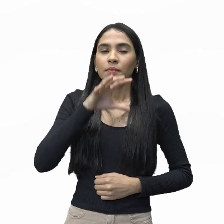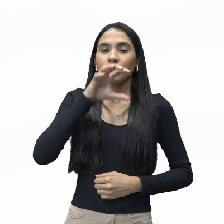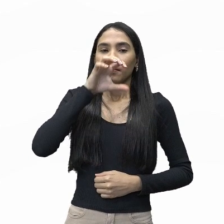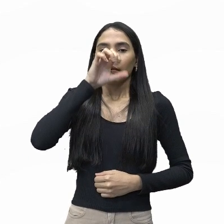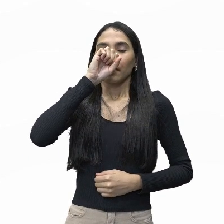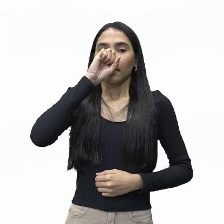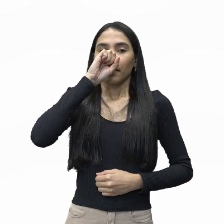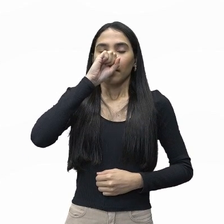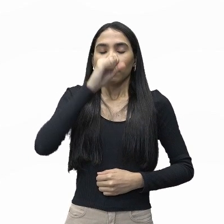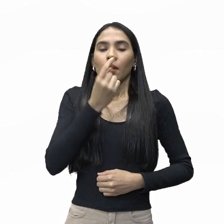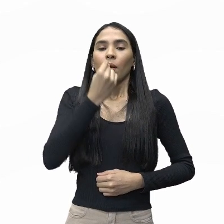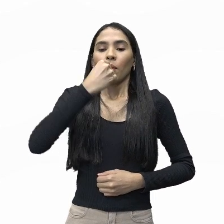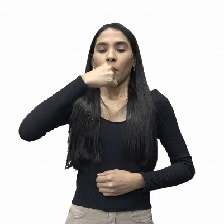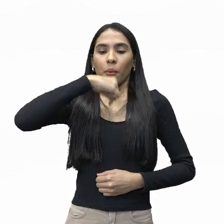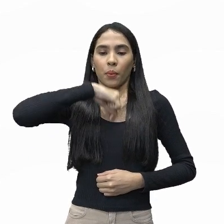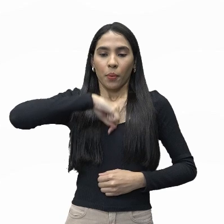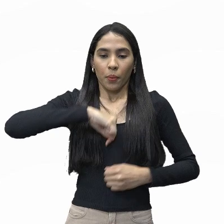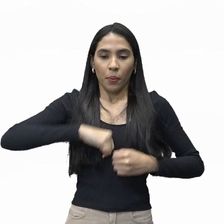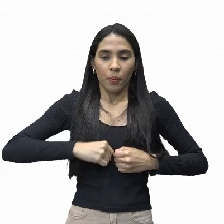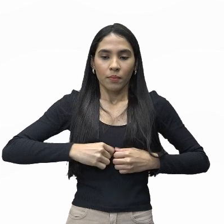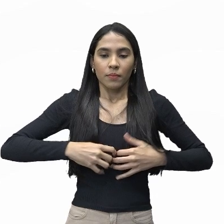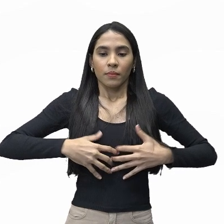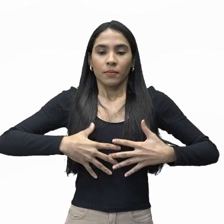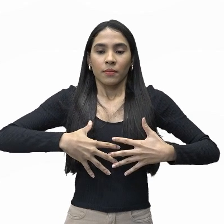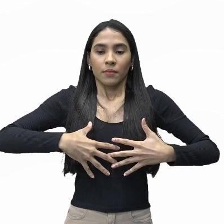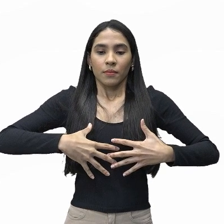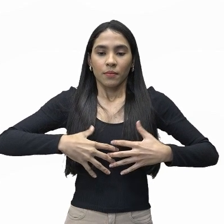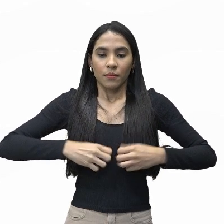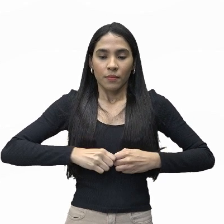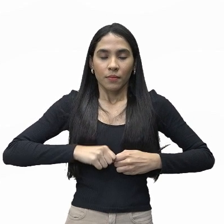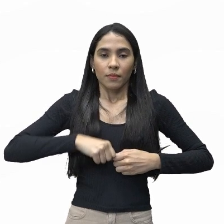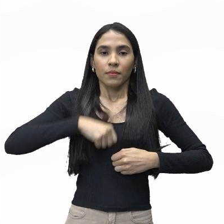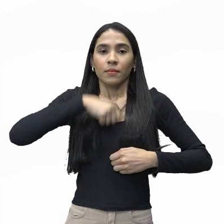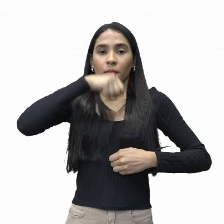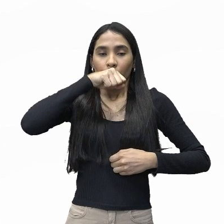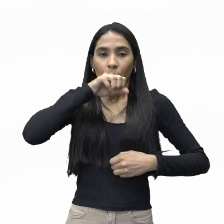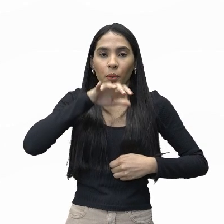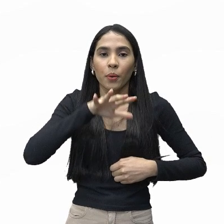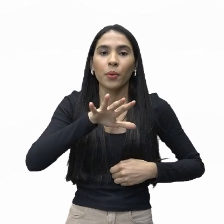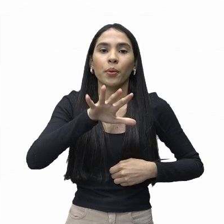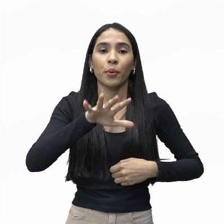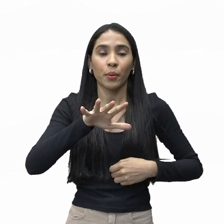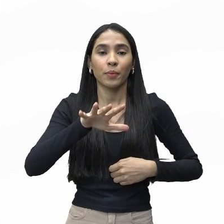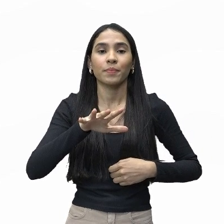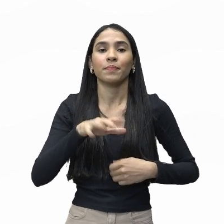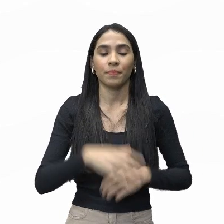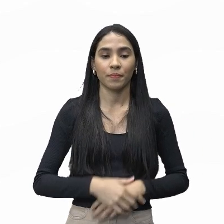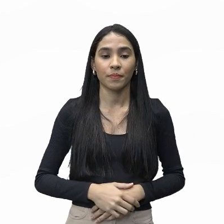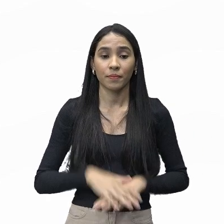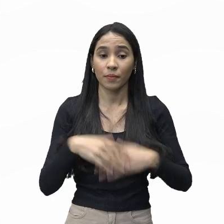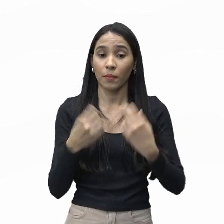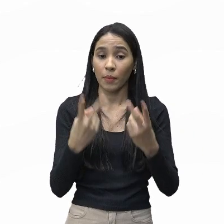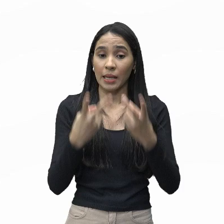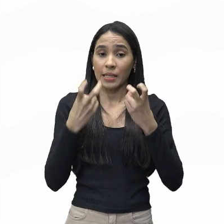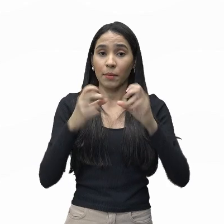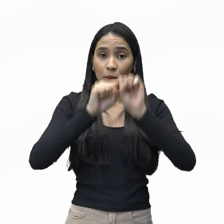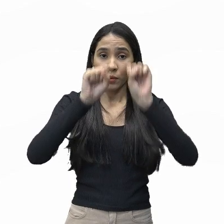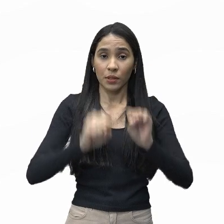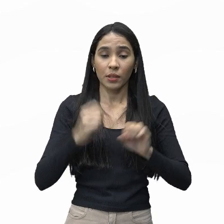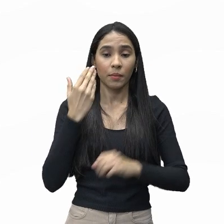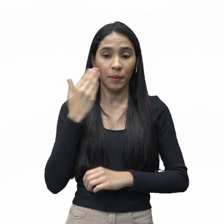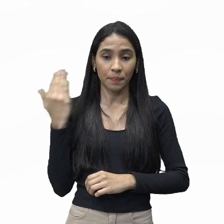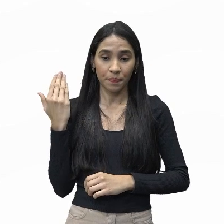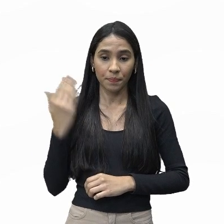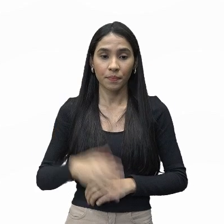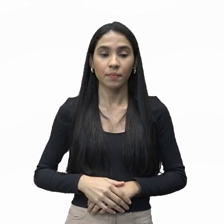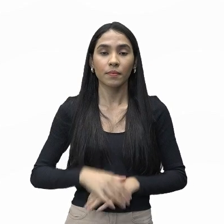você respirar, inalar o ar e depois liberar ele. Ambas as funções são interdependentes. Como a gente vê aí no nosso esquema, olha só, a